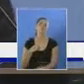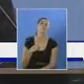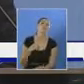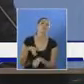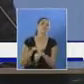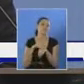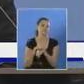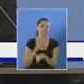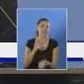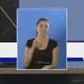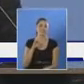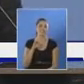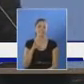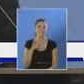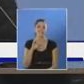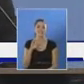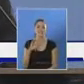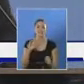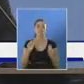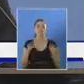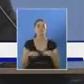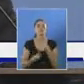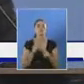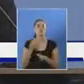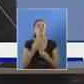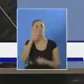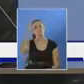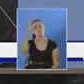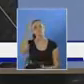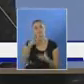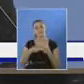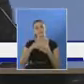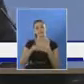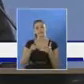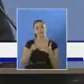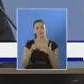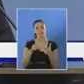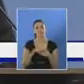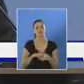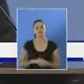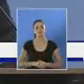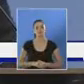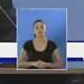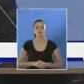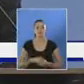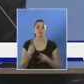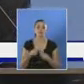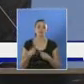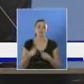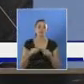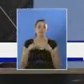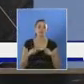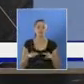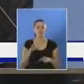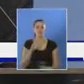estudarmos, como nós poderíamos resolver esse problema. E a Regional